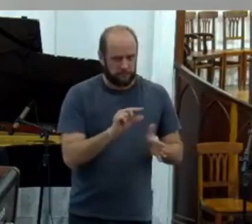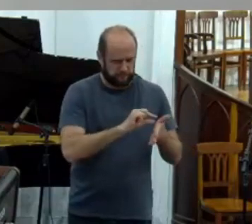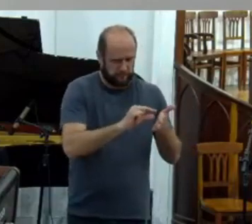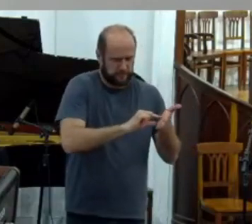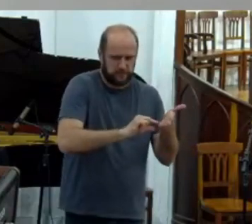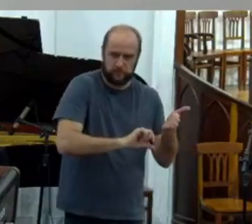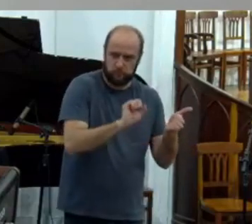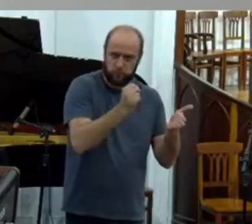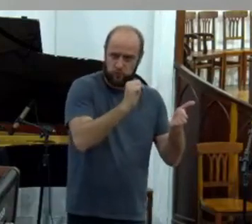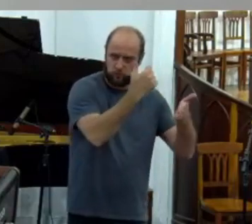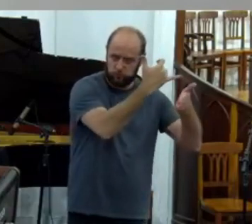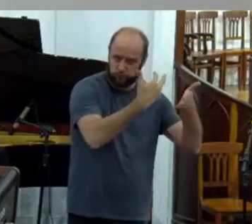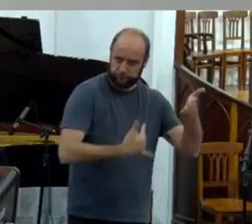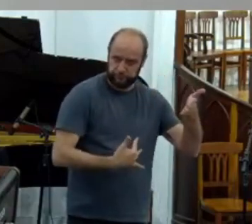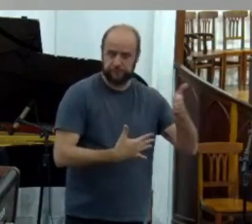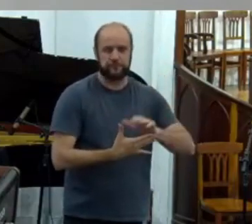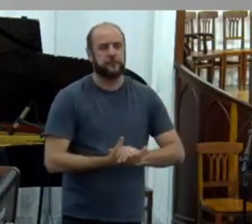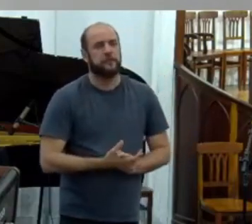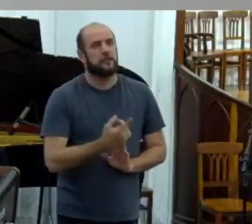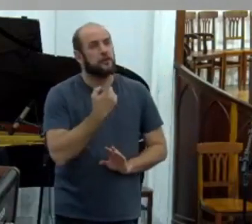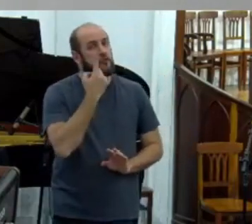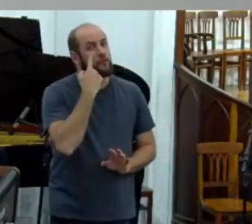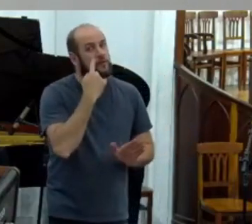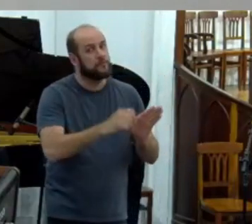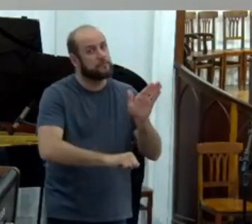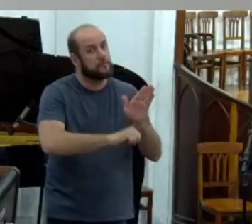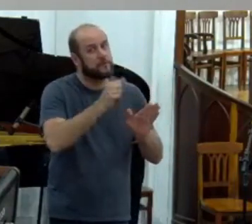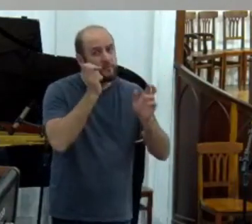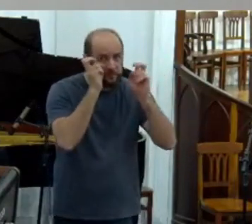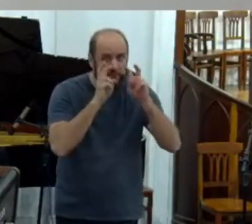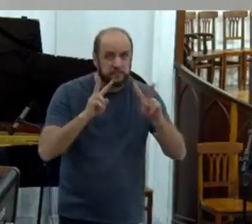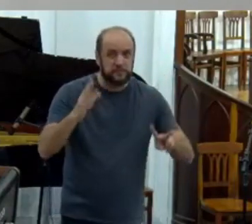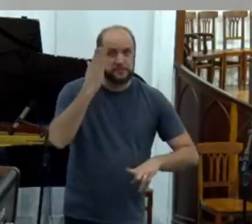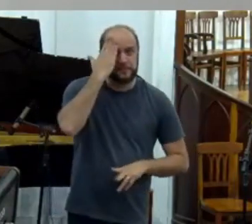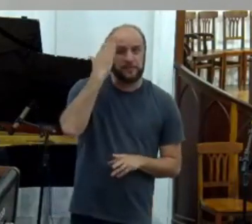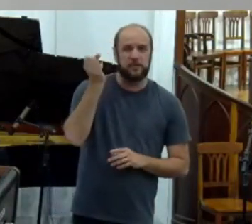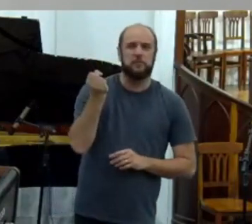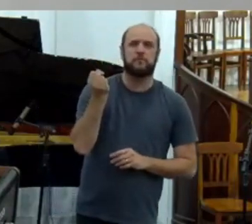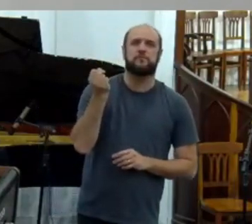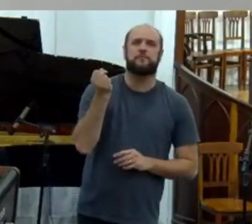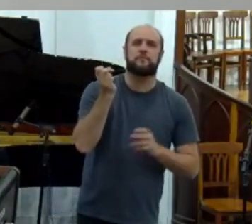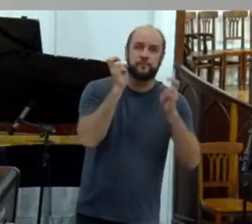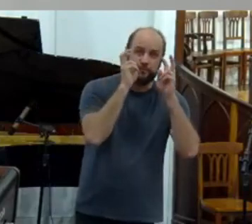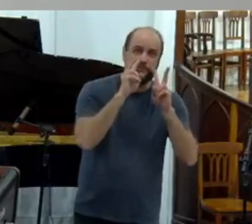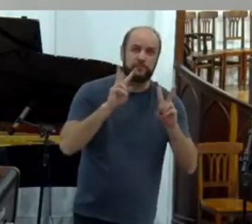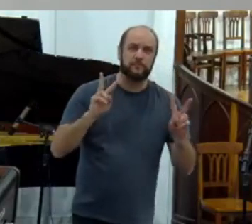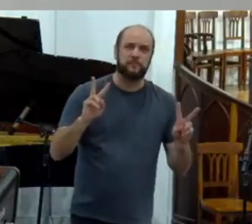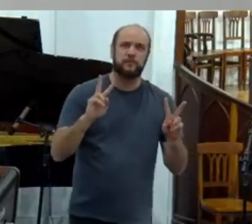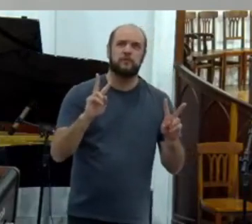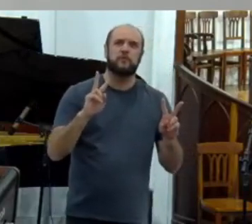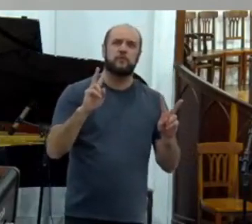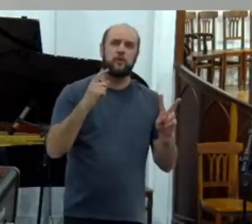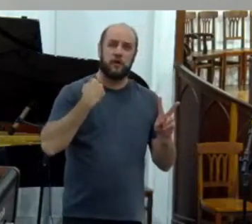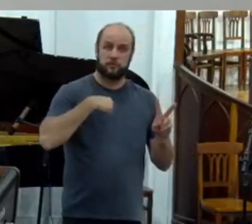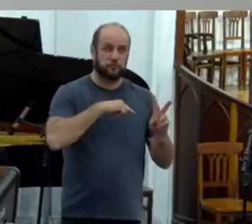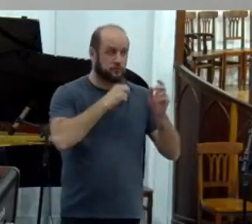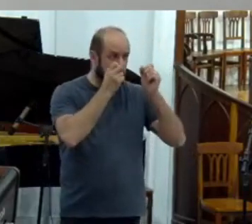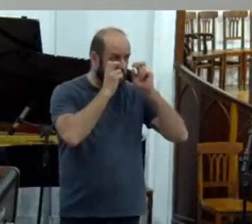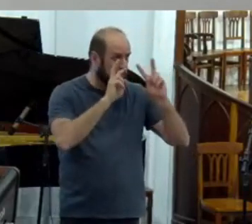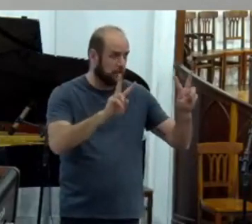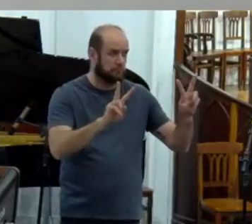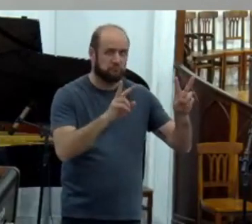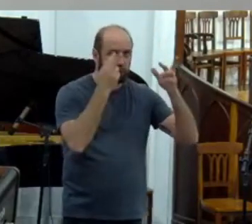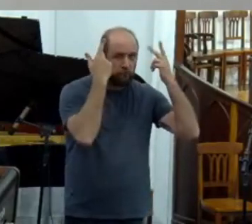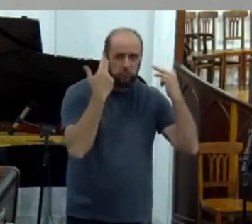8 versículos, vamos olhar primeiro para a perspectiva que Salomão nos mostra, que é a perspectiva de sob o sol, aquilo que os nossos olhos